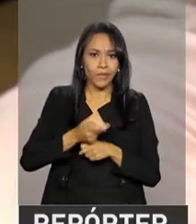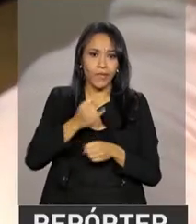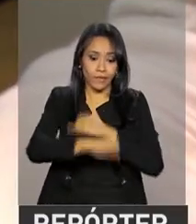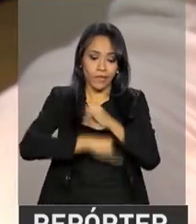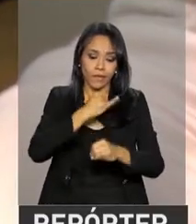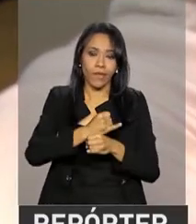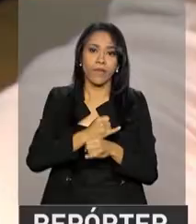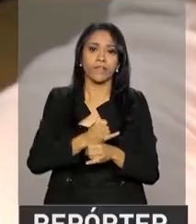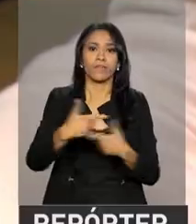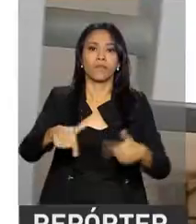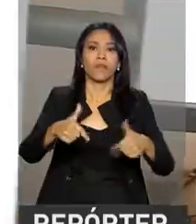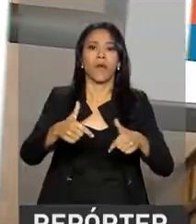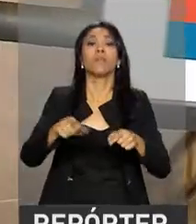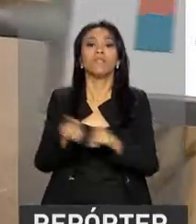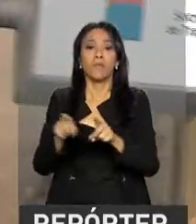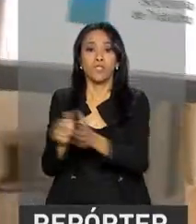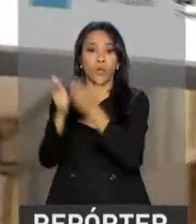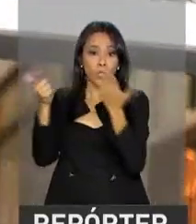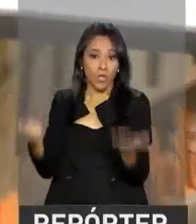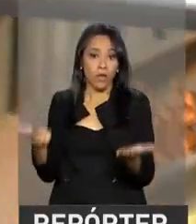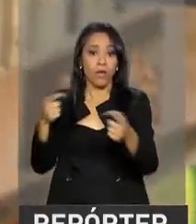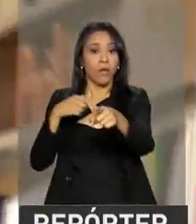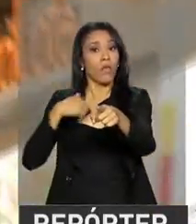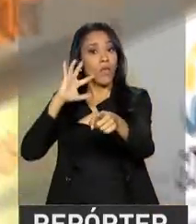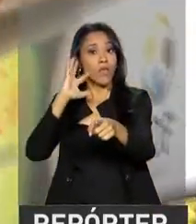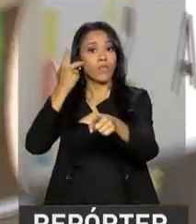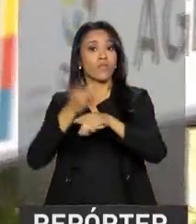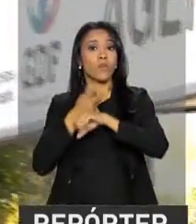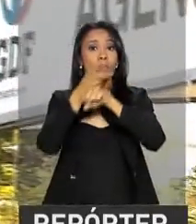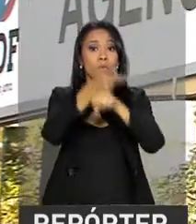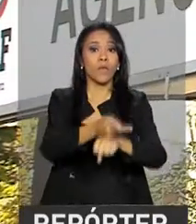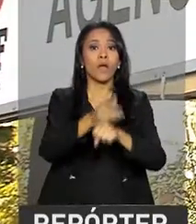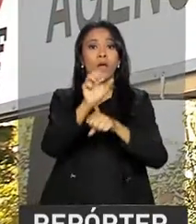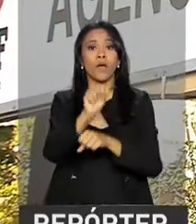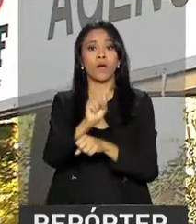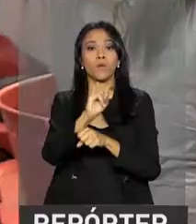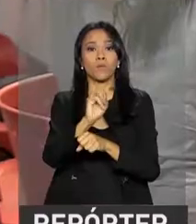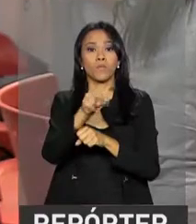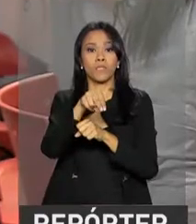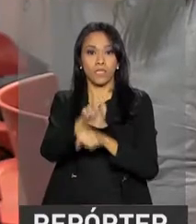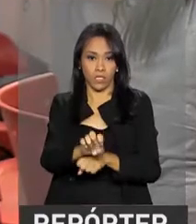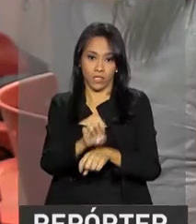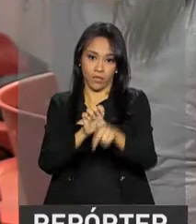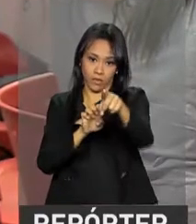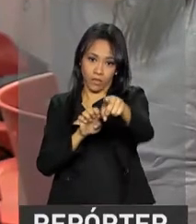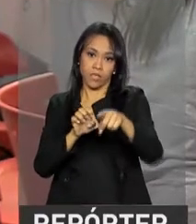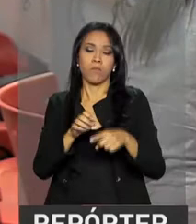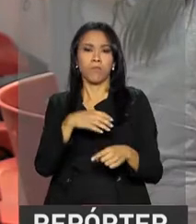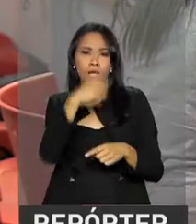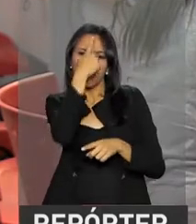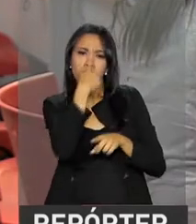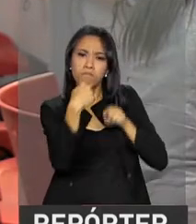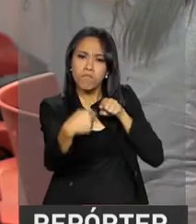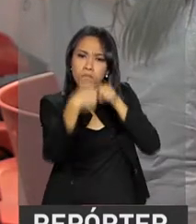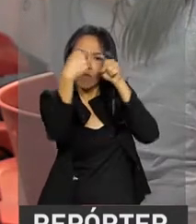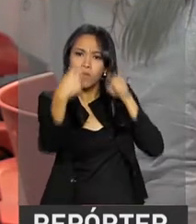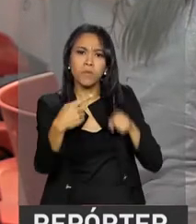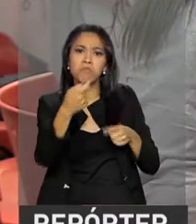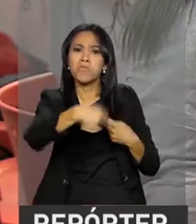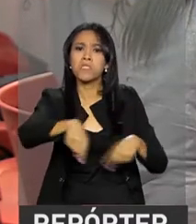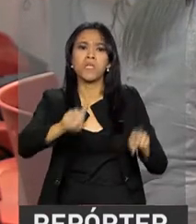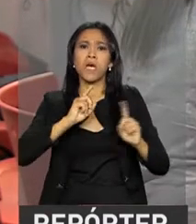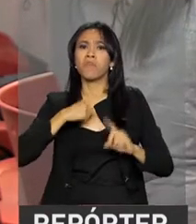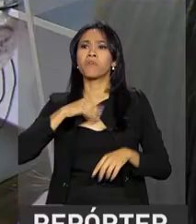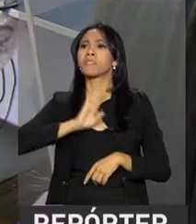de jornal hoje resolveu virar essa agência do sine em busca de uma vaga com seu perfil e ao saber que nem precisaria sair de